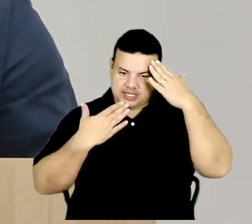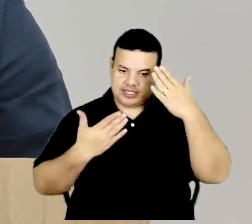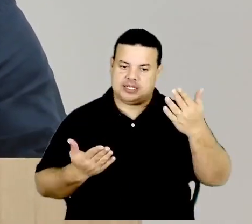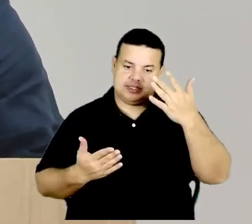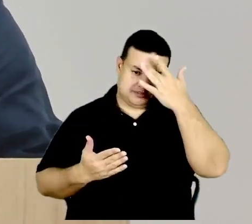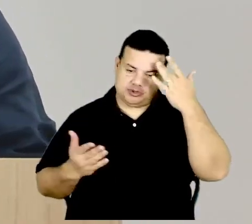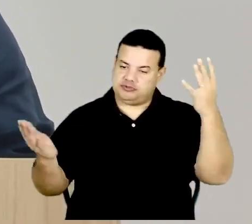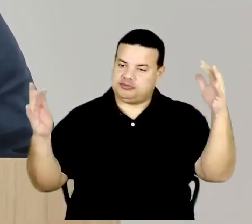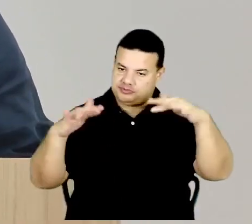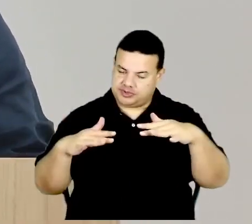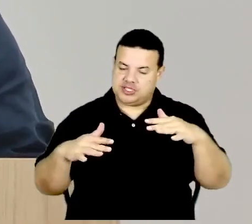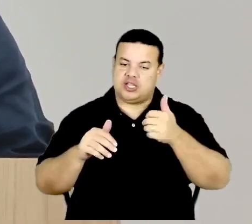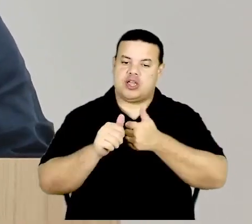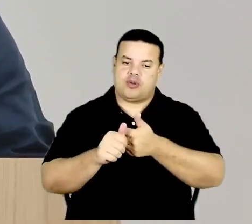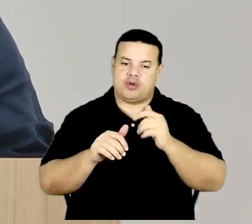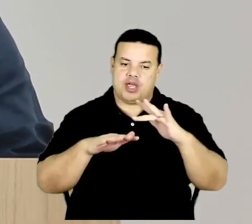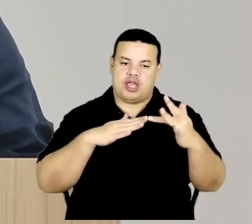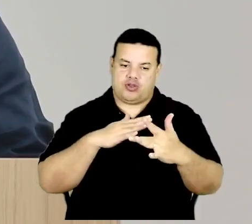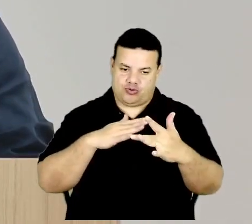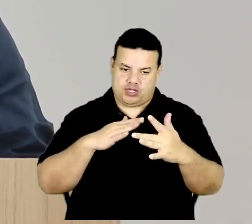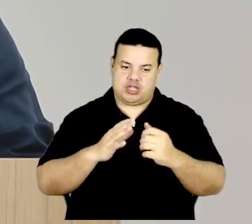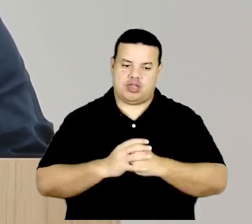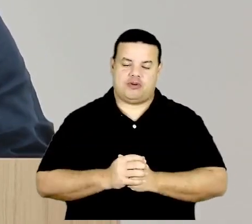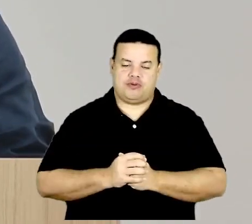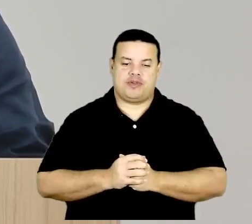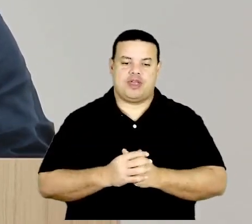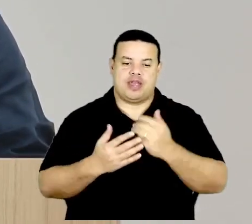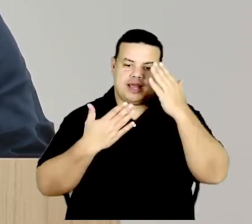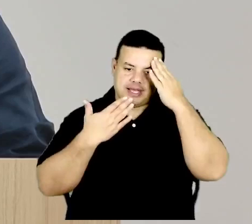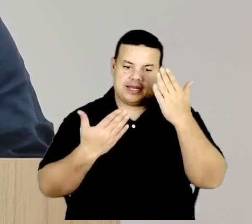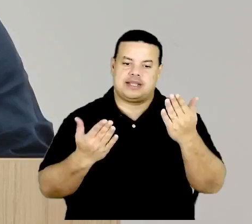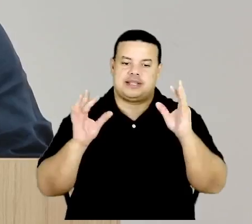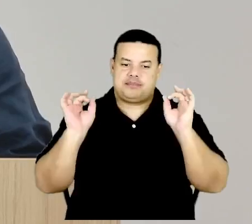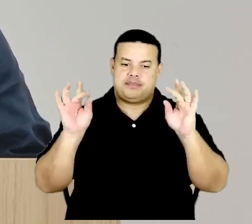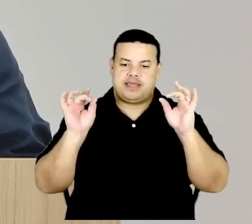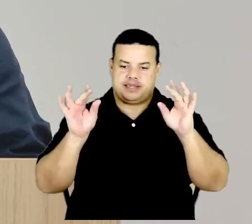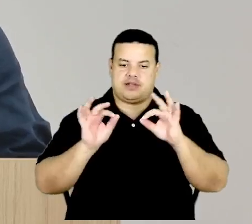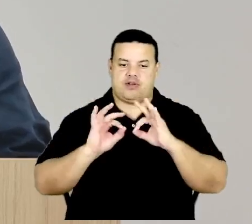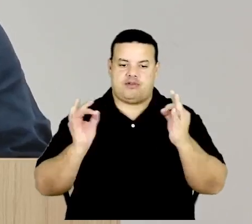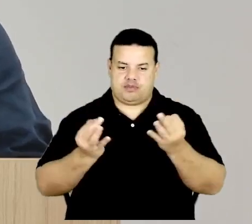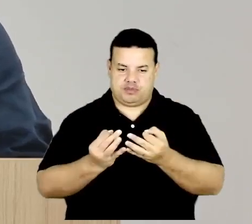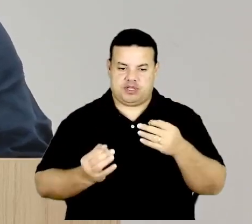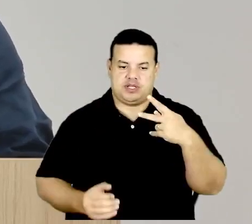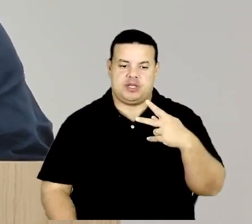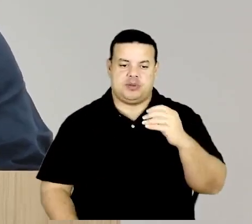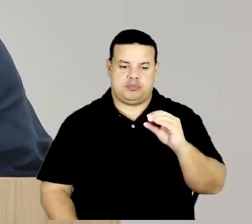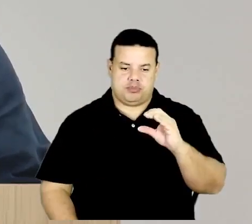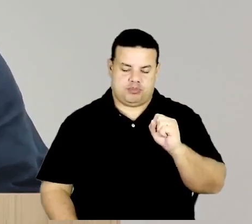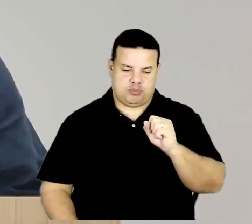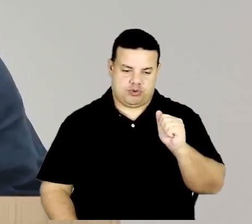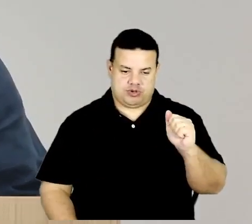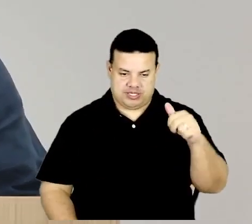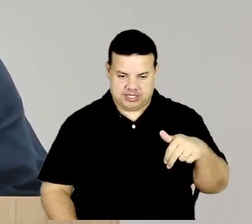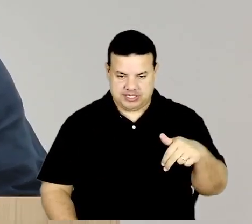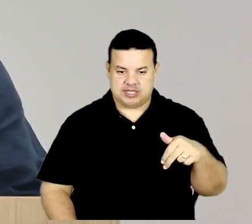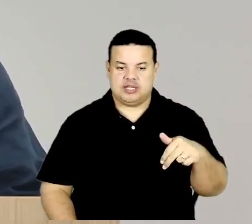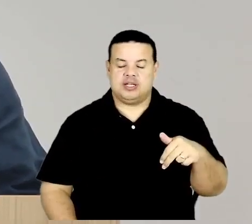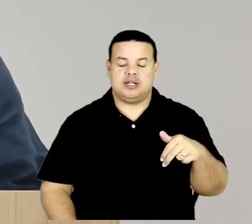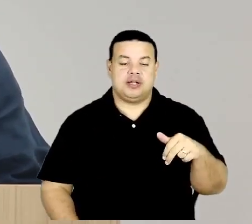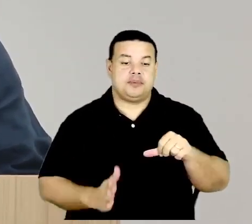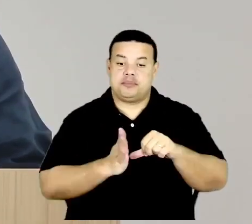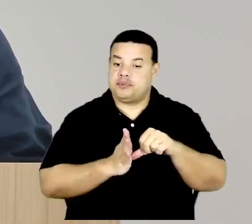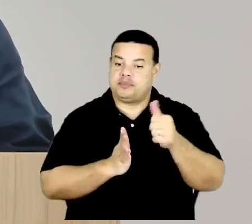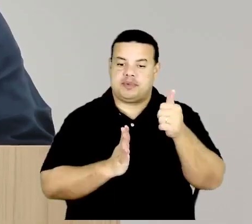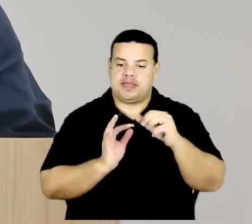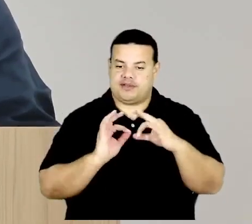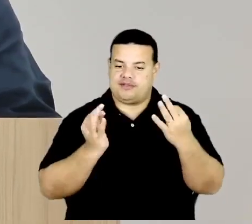especial aqui agradecer a família poã uma das primeiras famílias que conheci quando cheguei